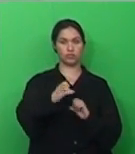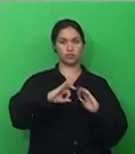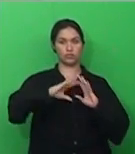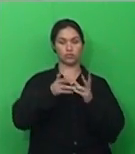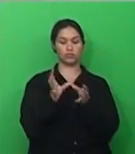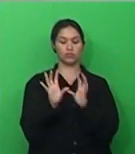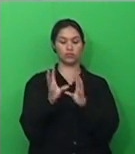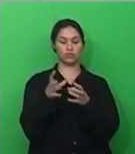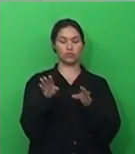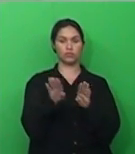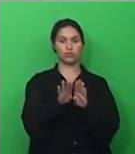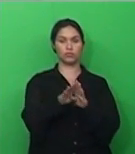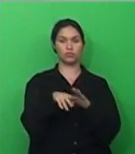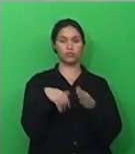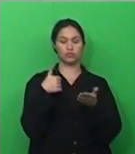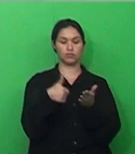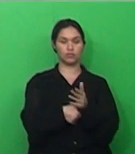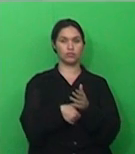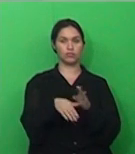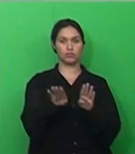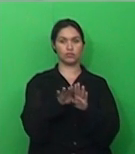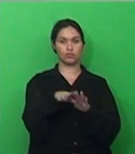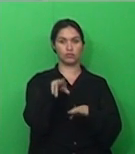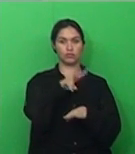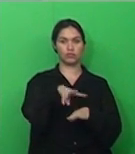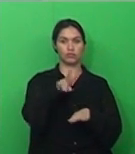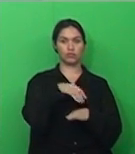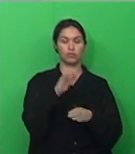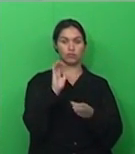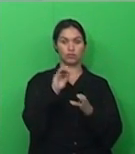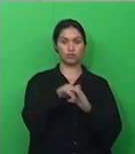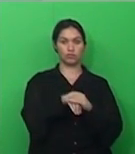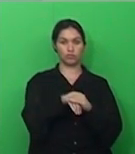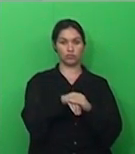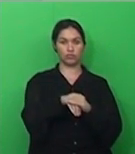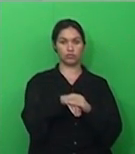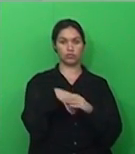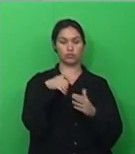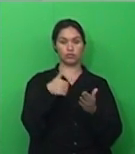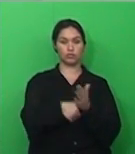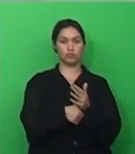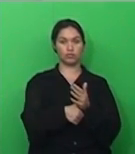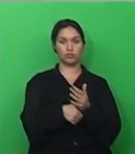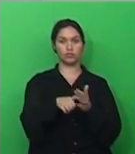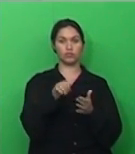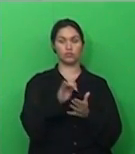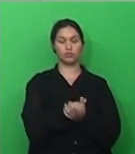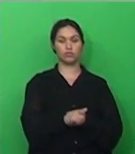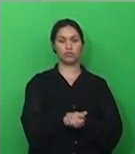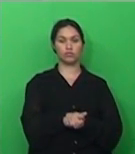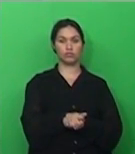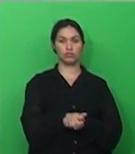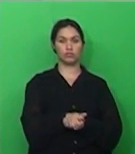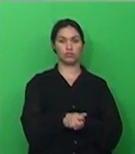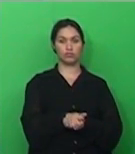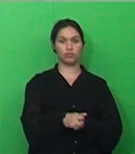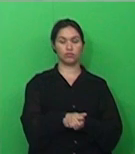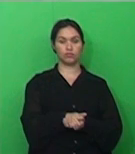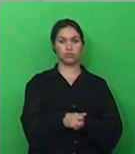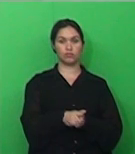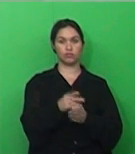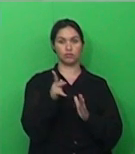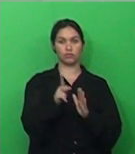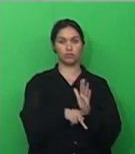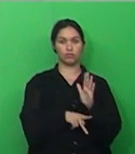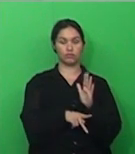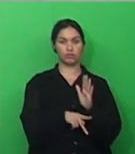parecer favorável e aos demais colegas que votaram em plenária pela aprovação desse projeto. E esse projeto retornou com